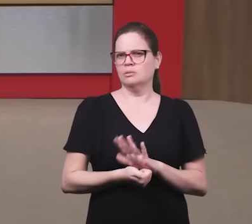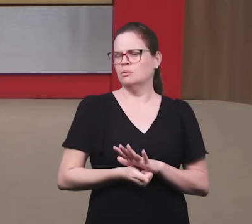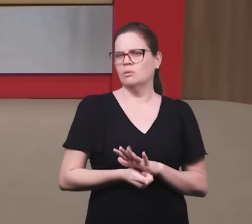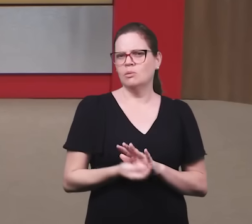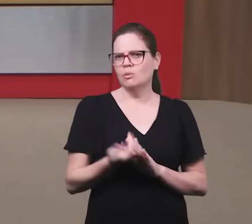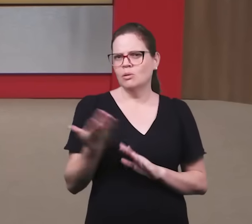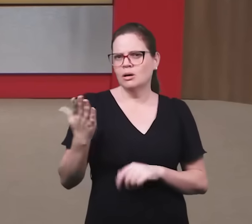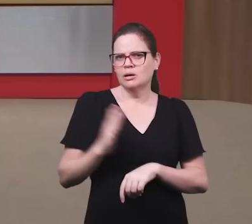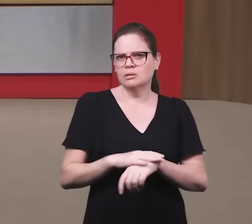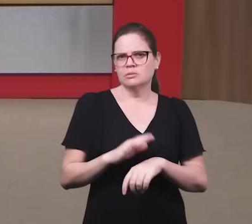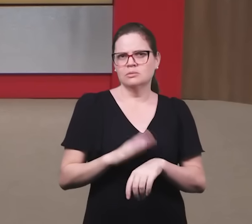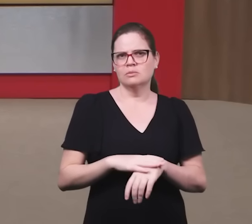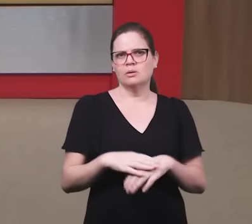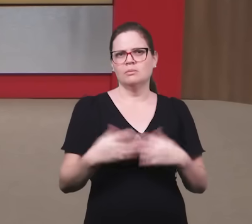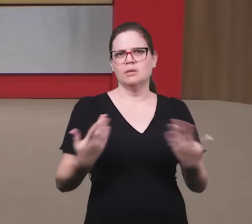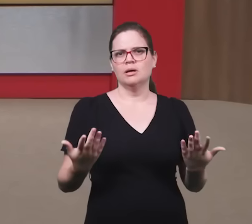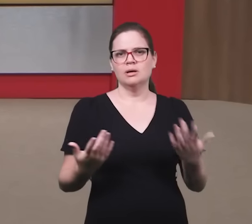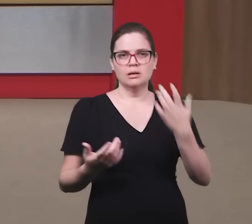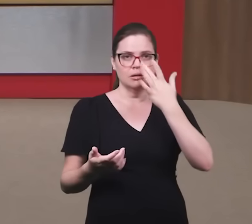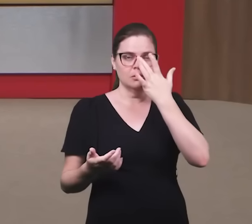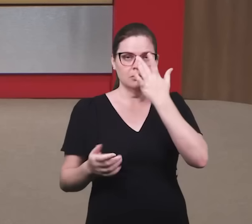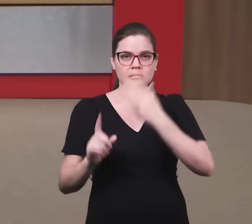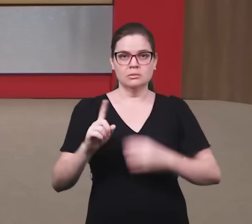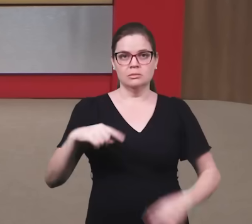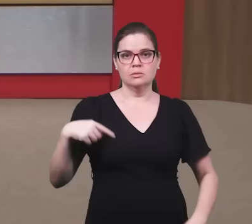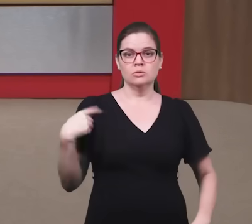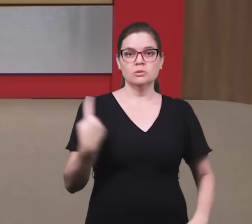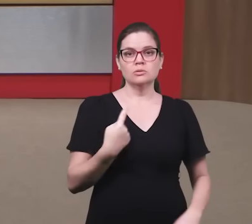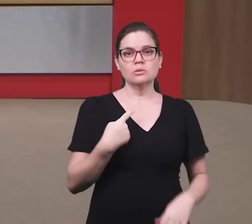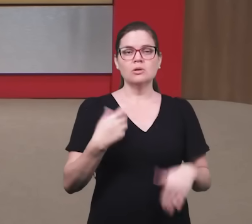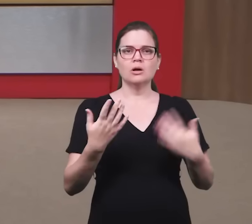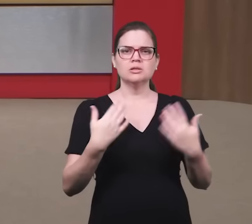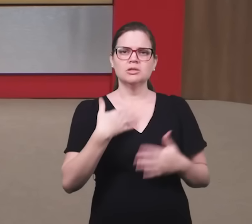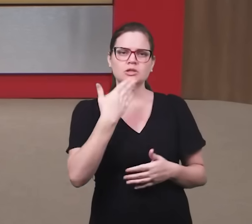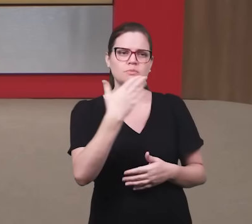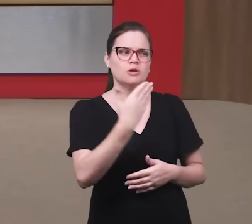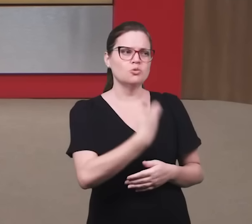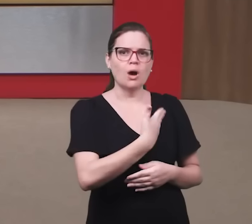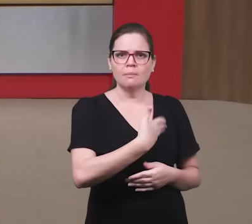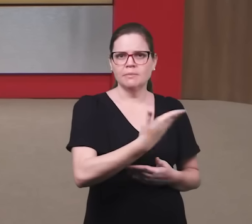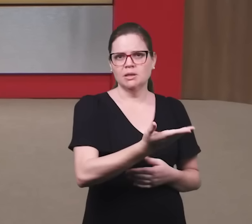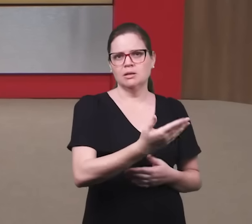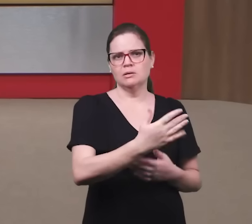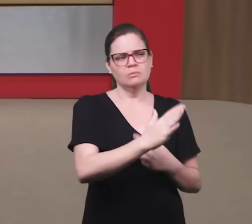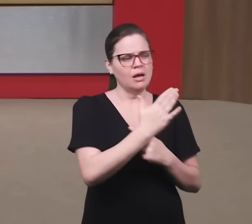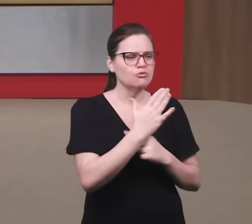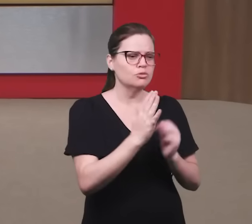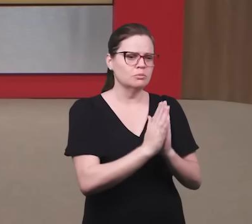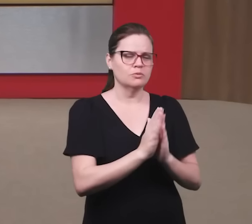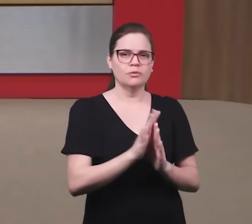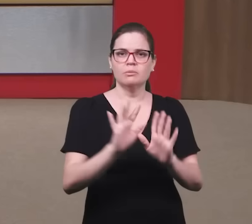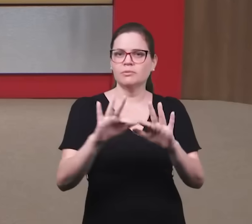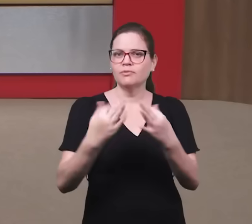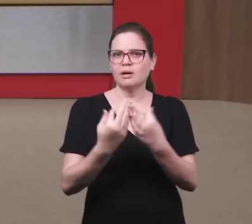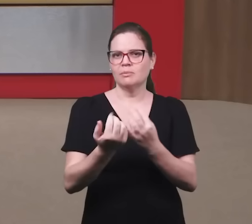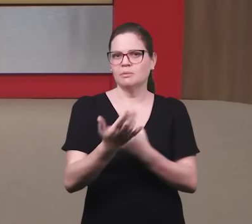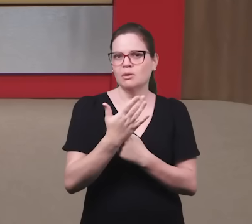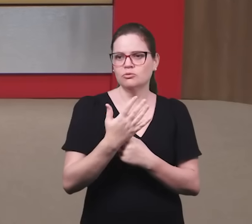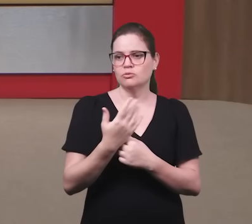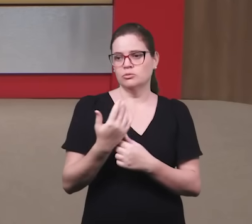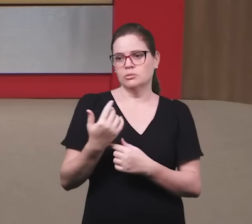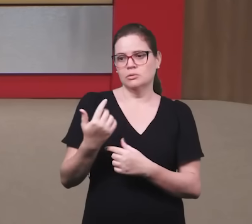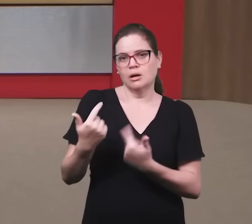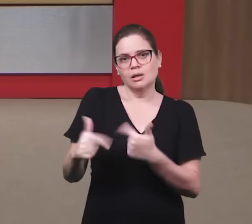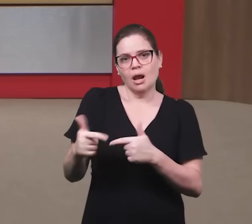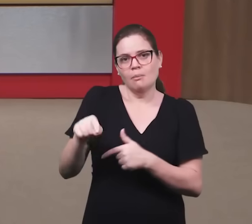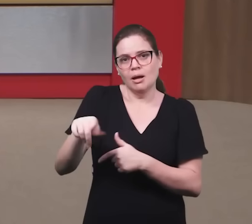não há nada de errado nisso, nós recorremos a uma pessoa amiga, a um familiar, a um colega de